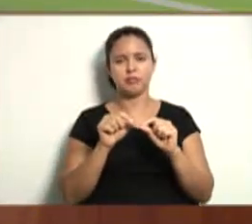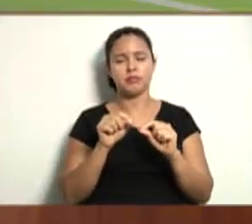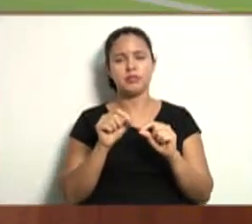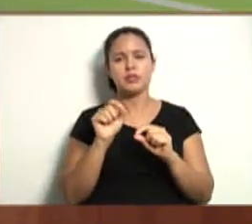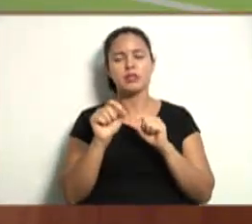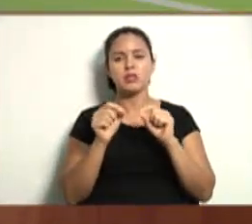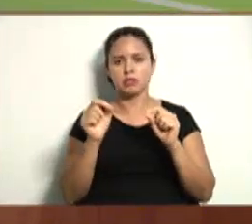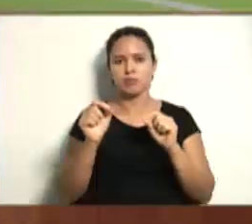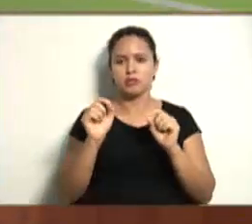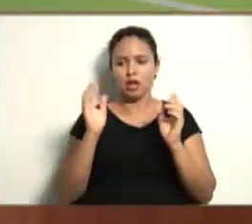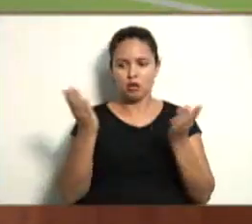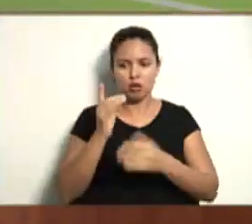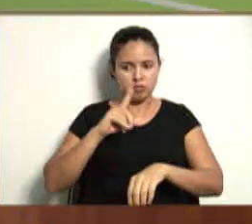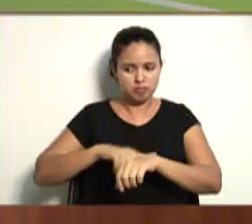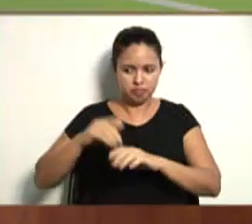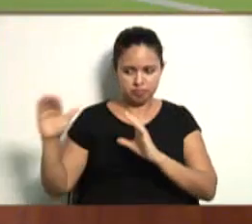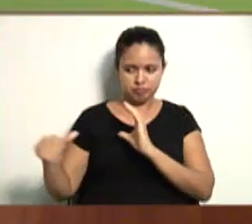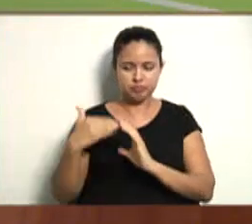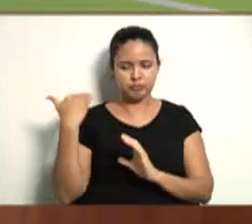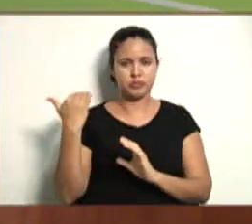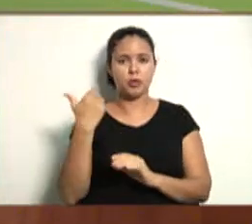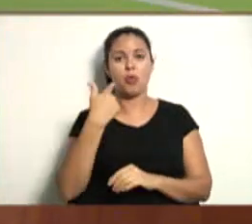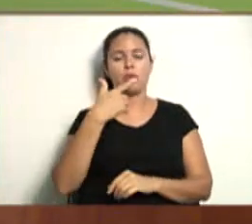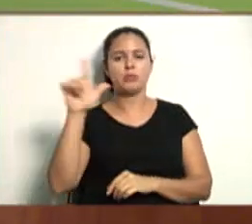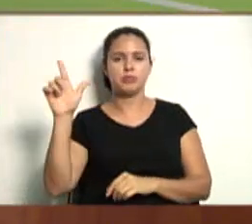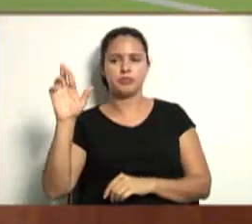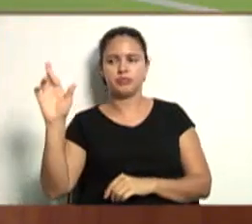que ela acabou de transmitir aqui para nós. Tem uma outra.